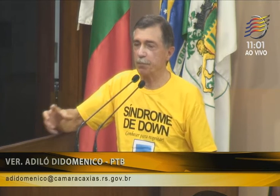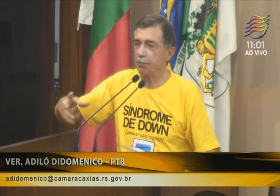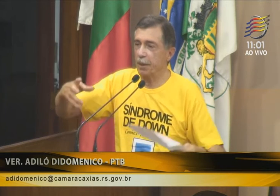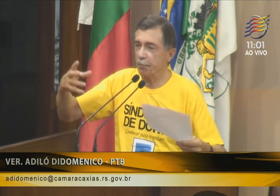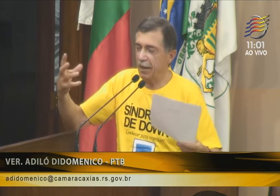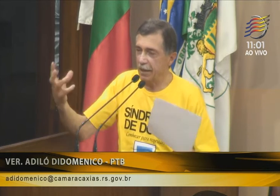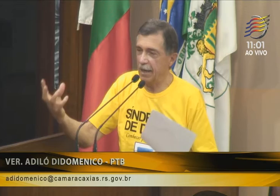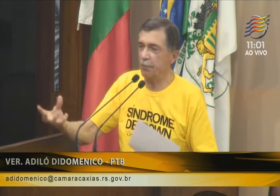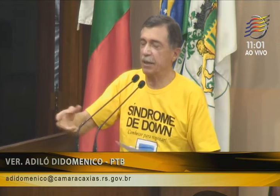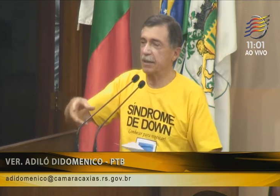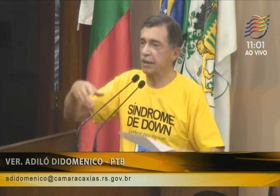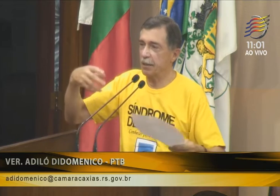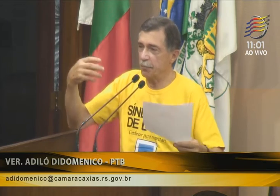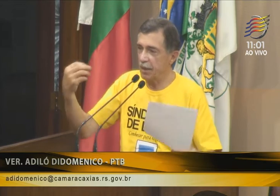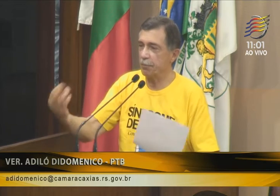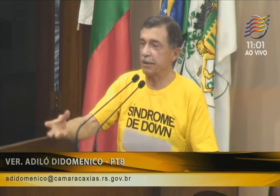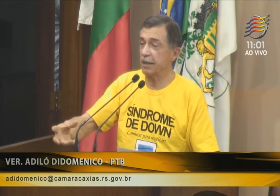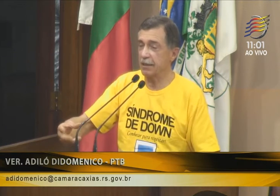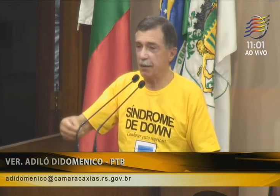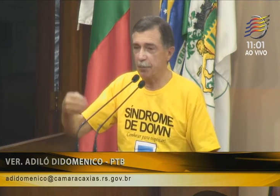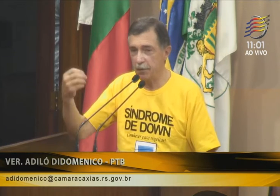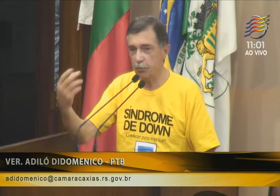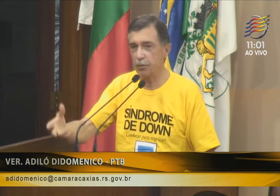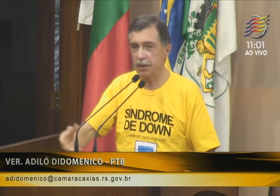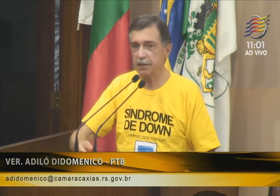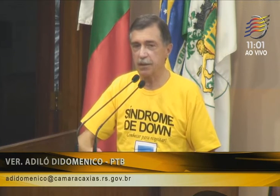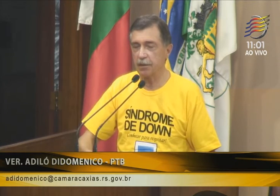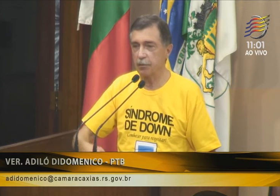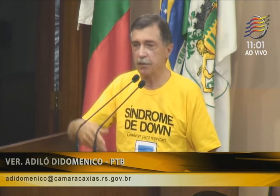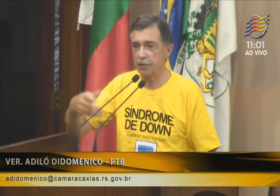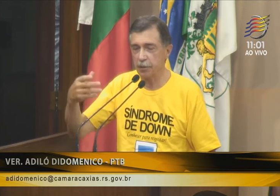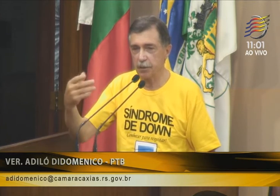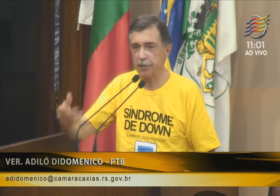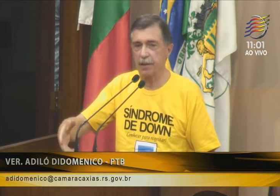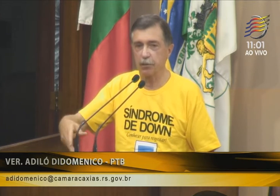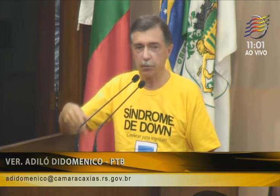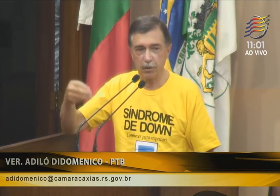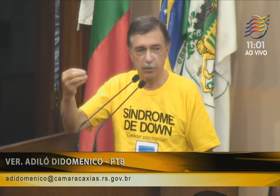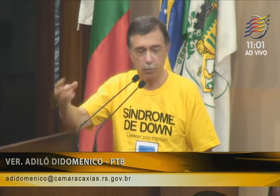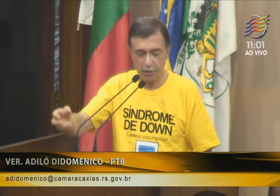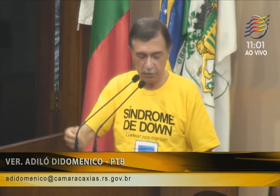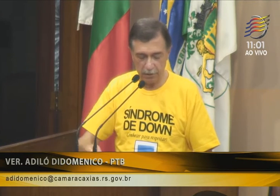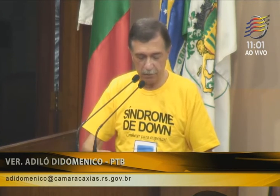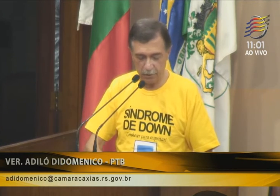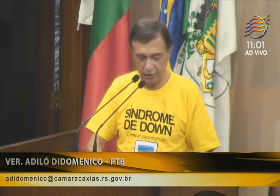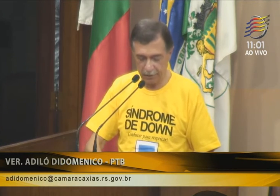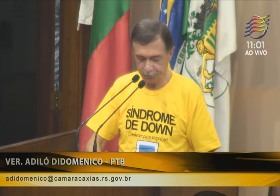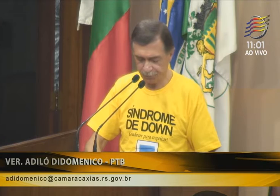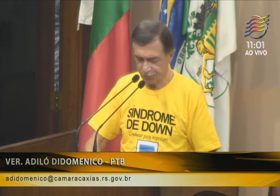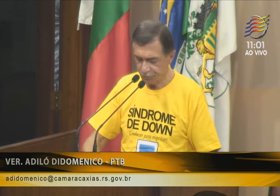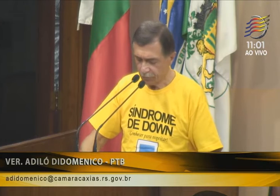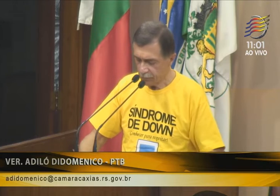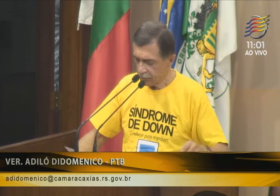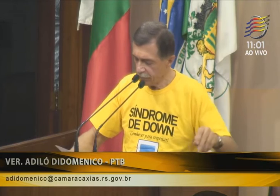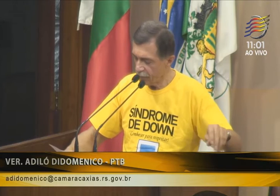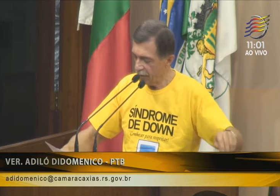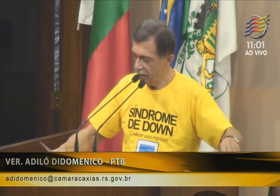para preparar, para atender bem, para tratar bem o turista, inclusive com as varredoras, com o pessoal da Codeca.